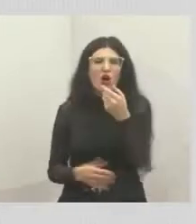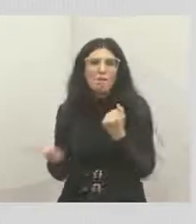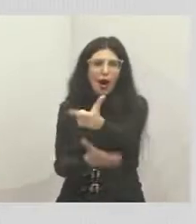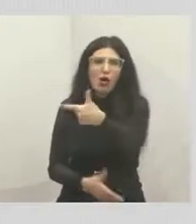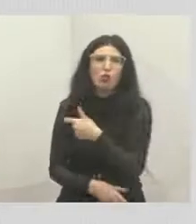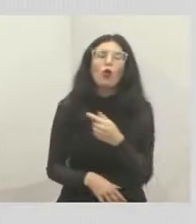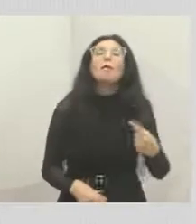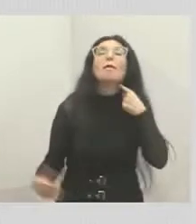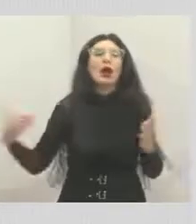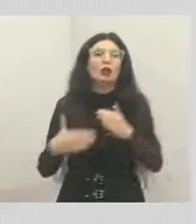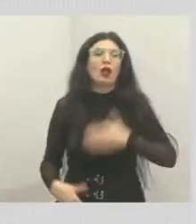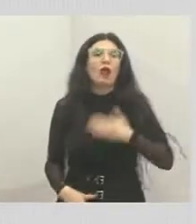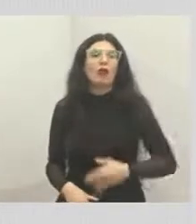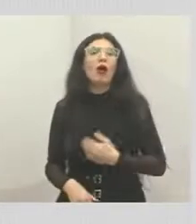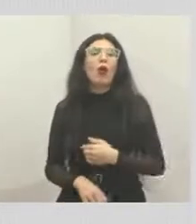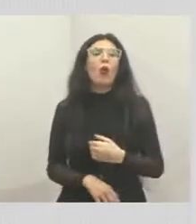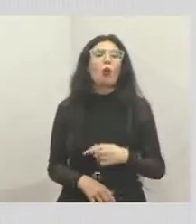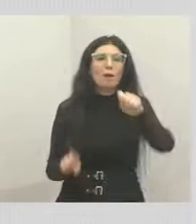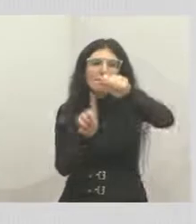27.734.000, a um percentual de